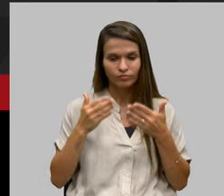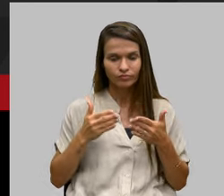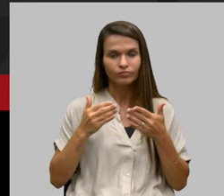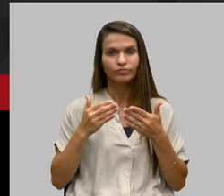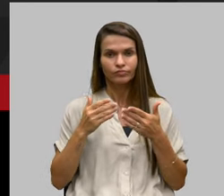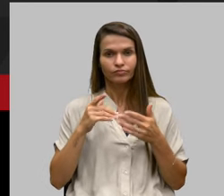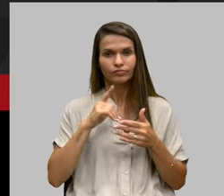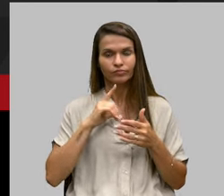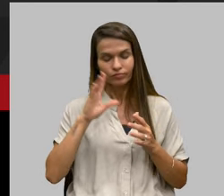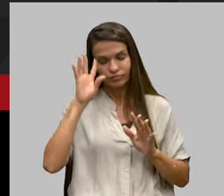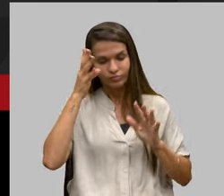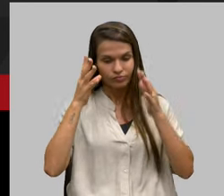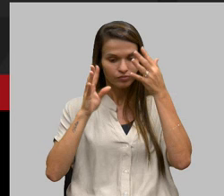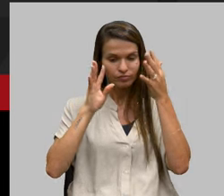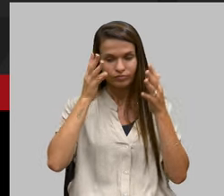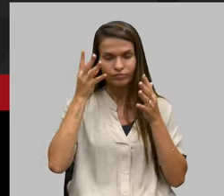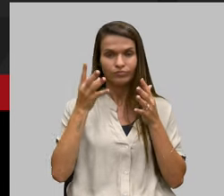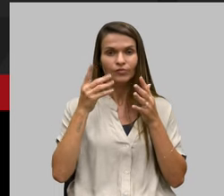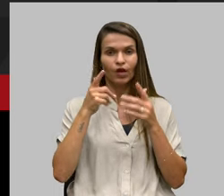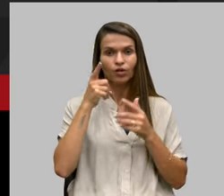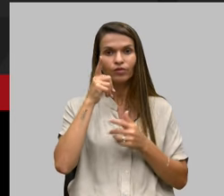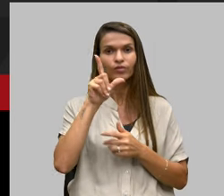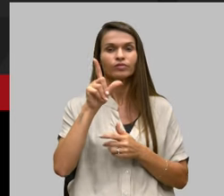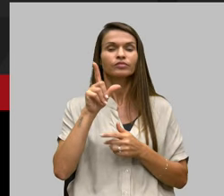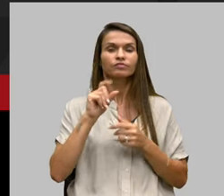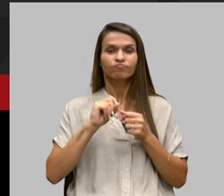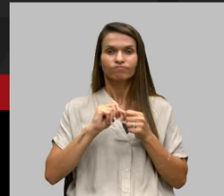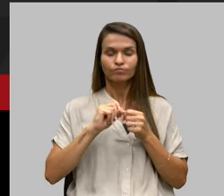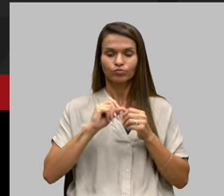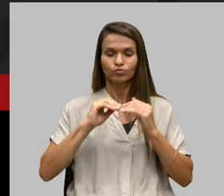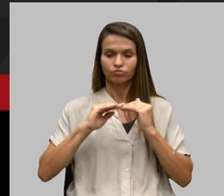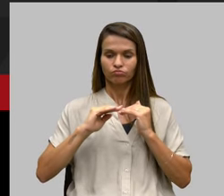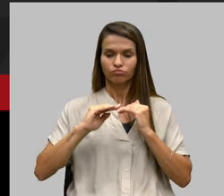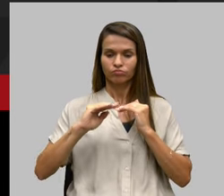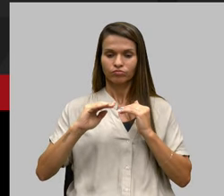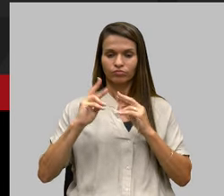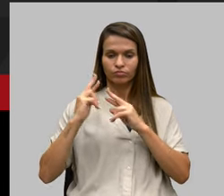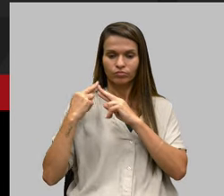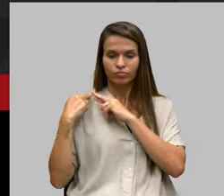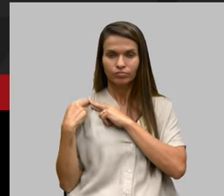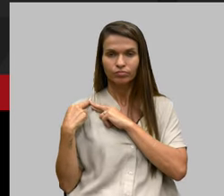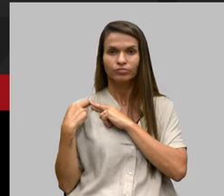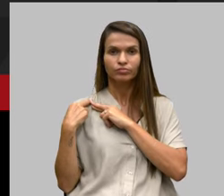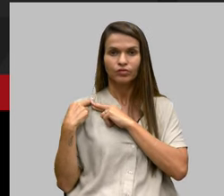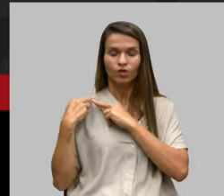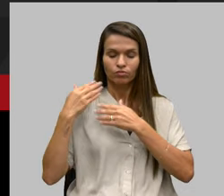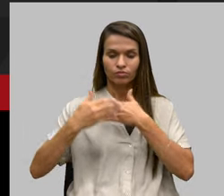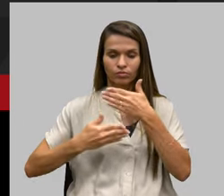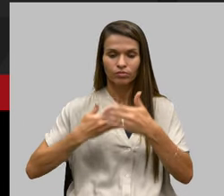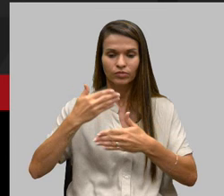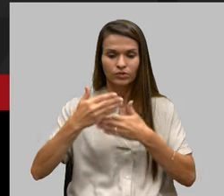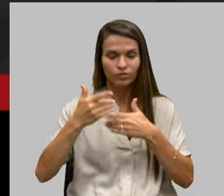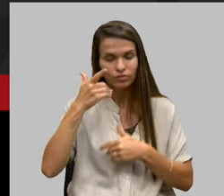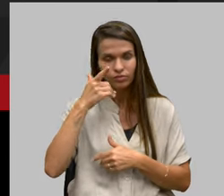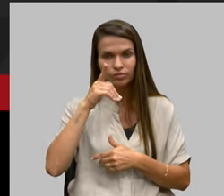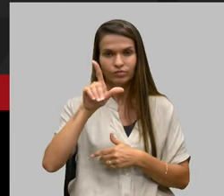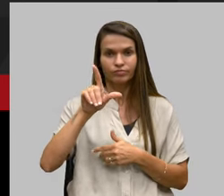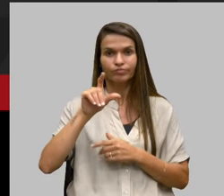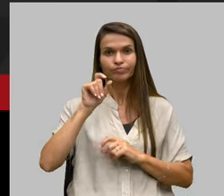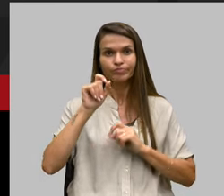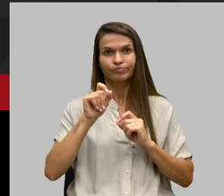tomada de decisão você consegue fazer isso com algum nível de prudência de tal forma que com o passar do tempo você consegue